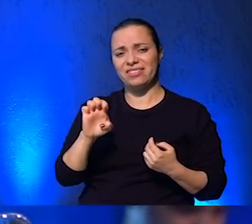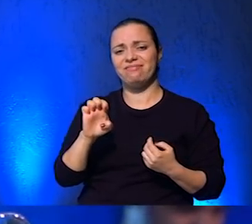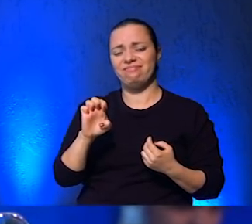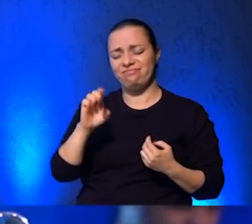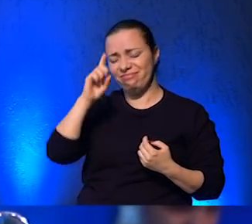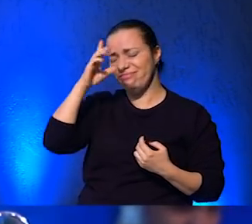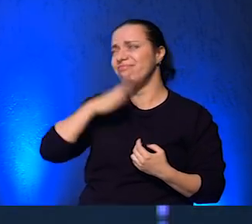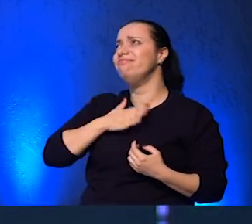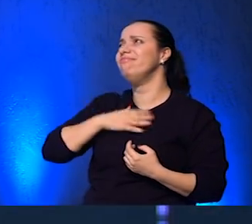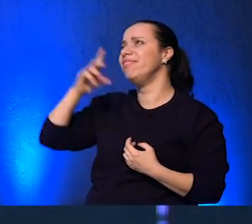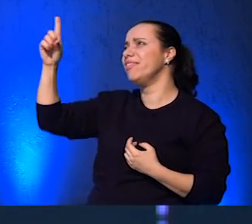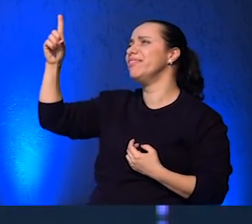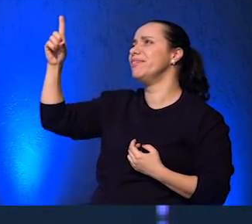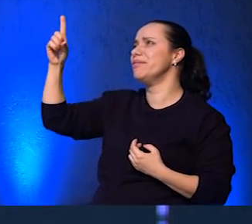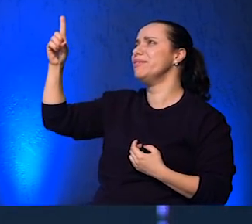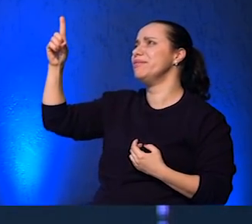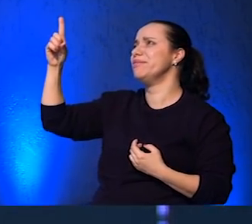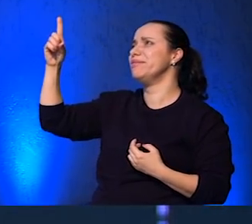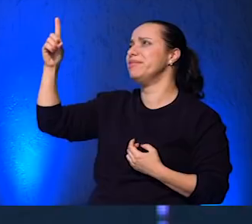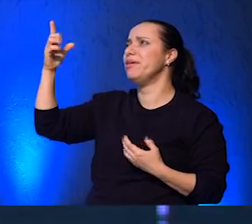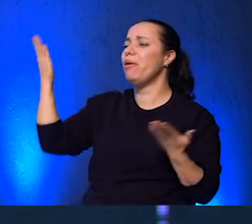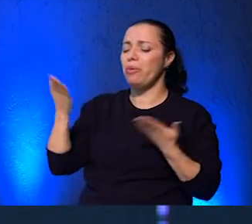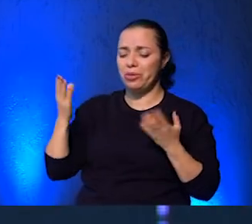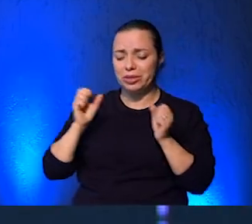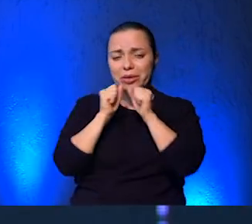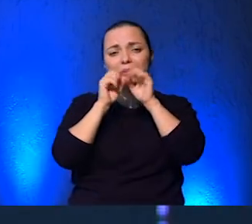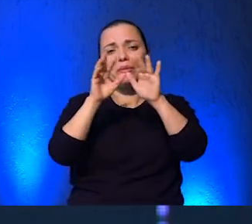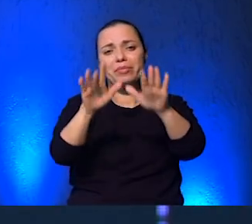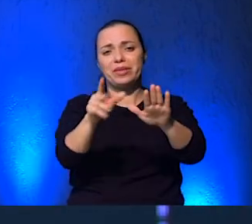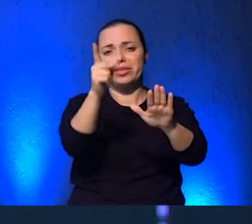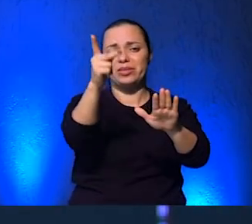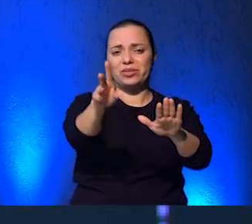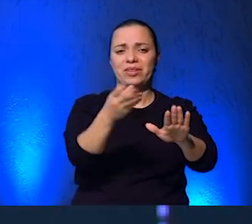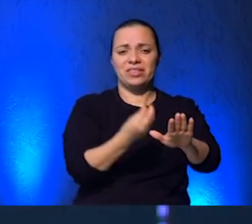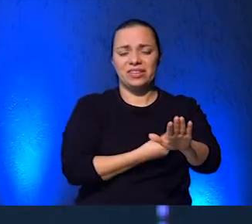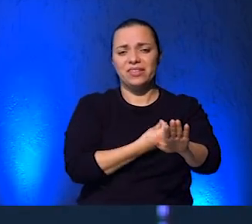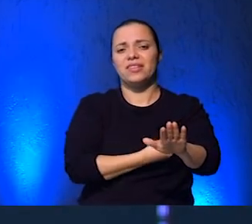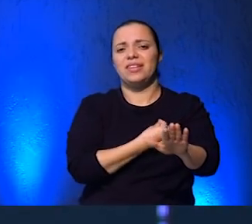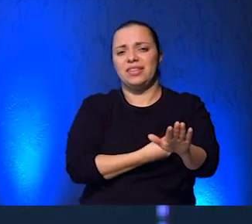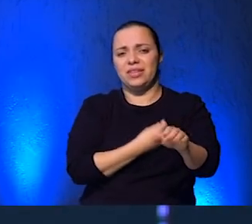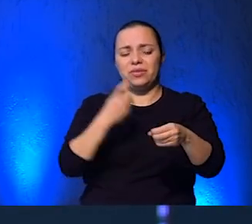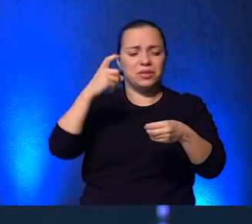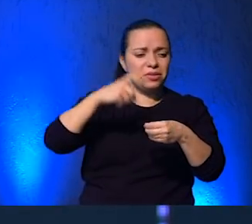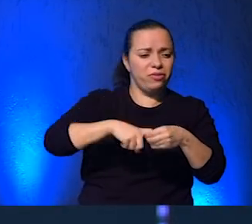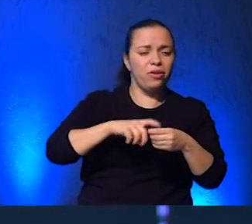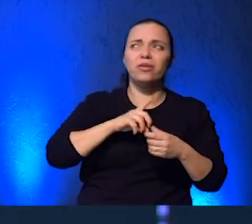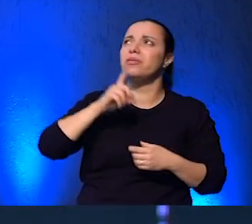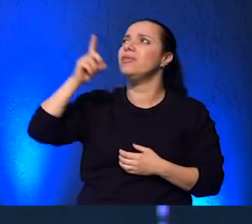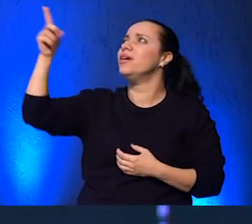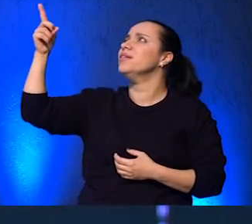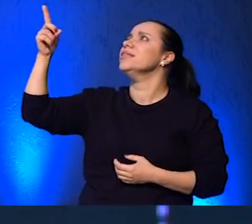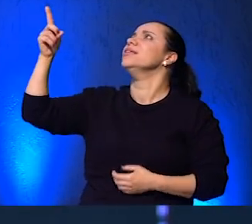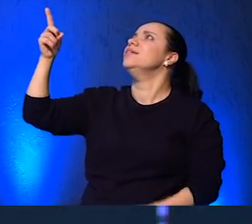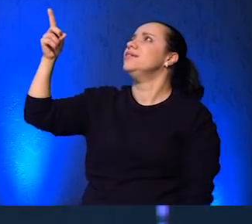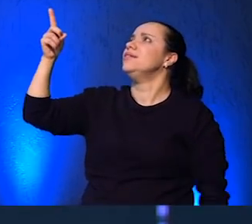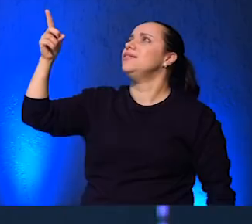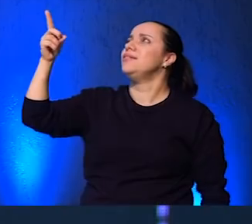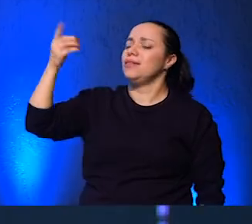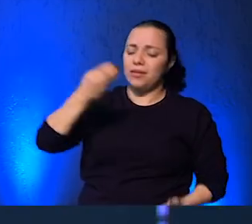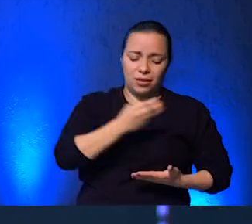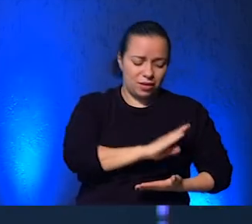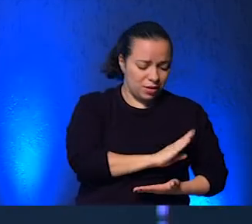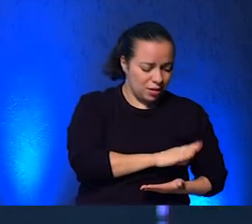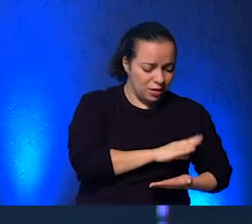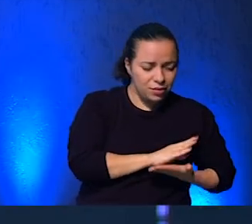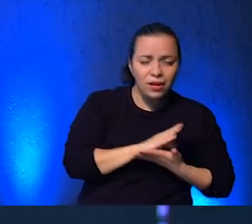e hoje eu abri eu sou essa vida pai que se volta para ti eu abençoe essa vida que entrega